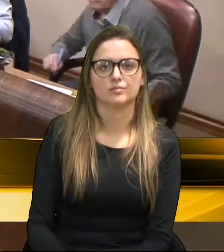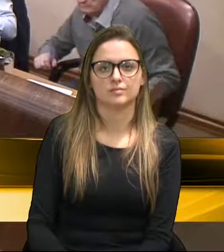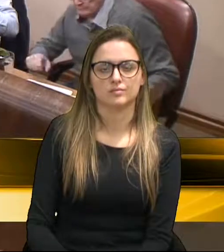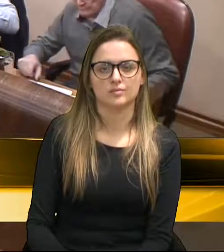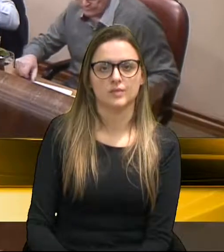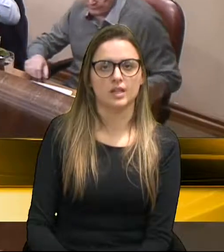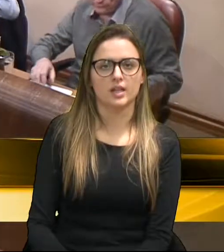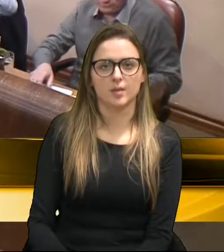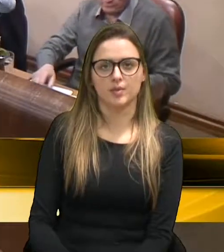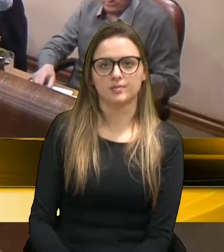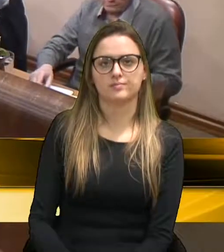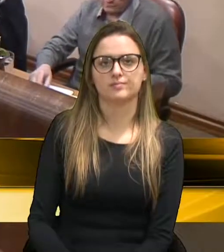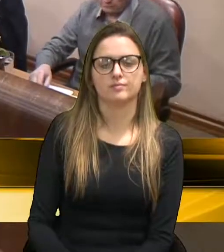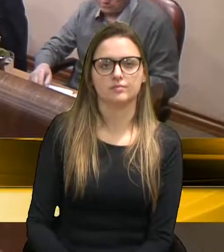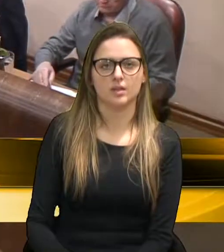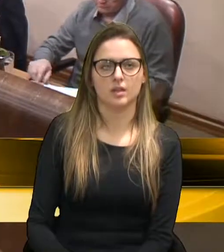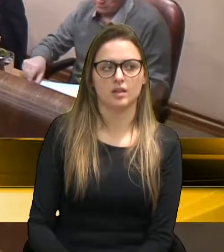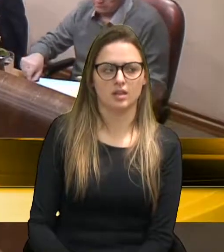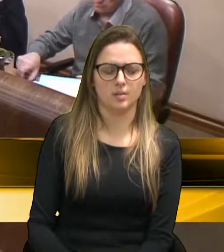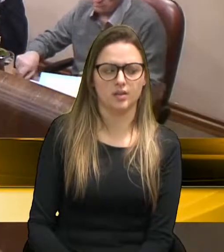obrigado.